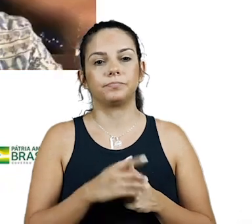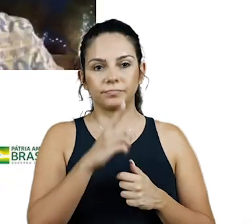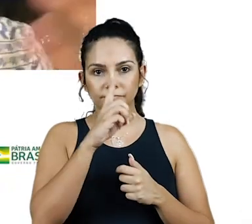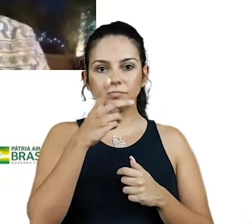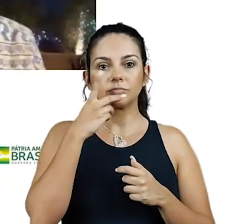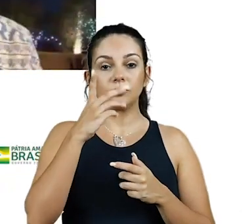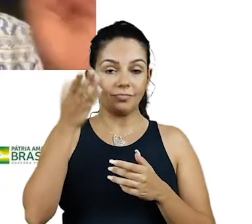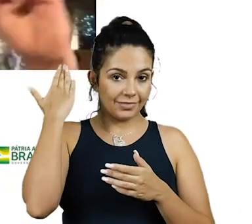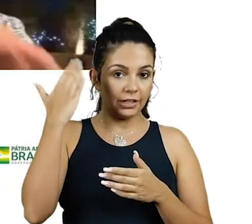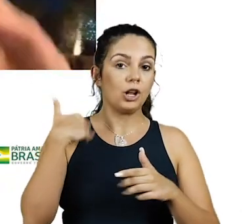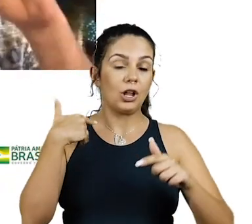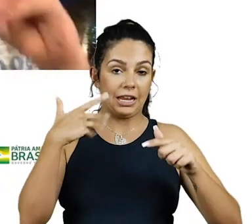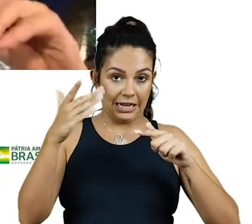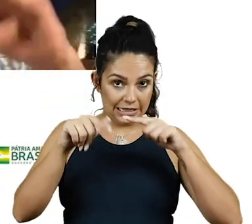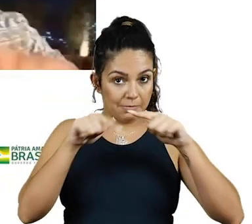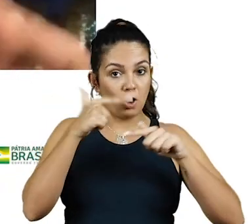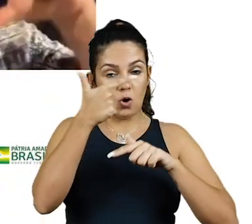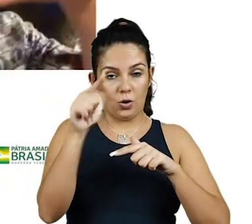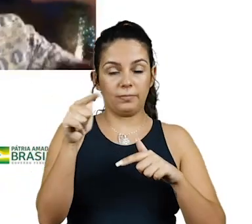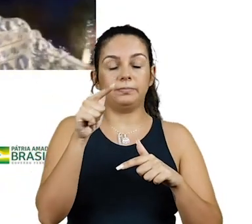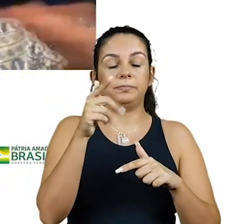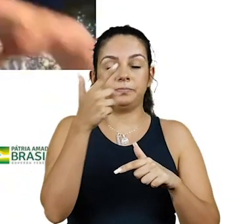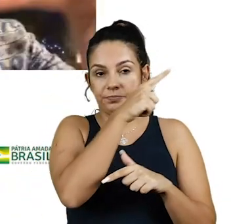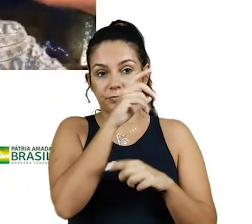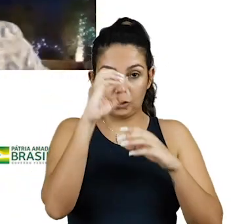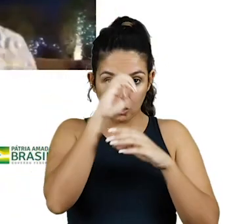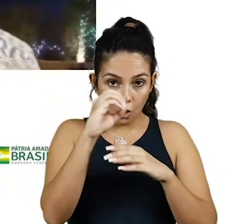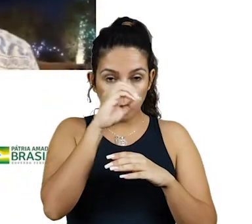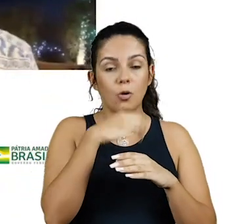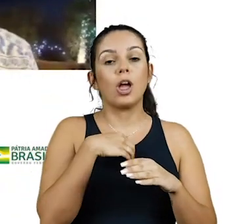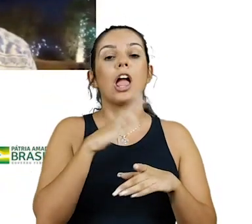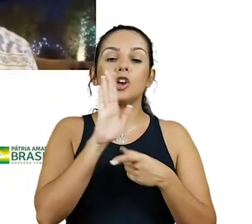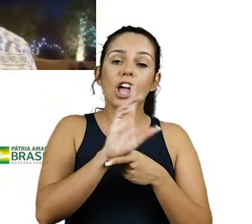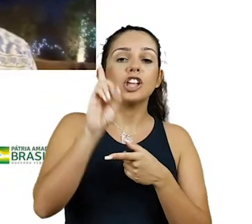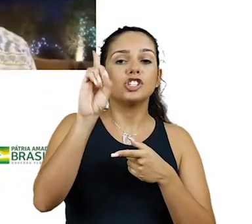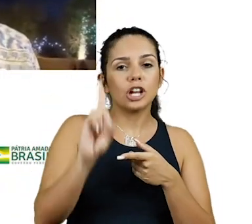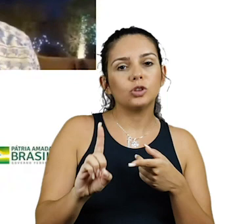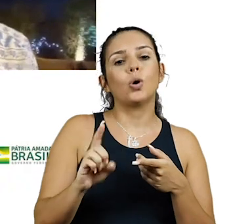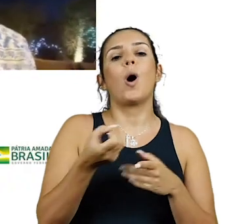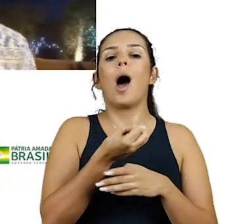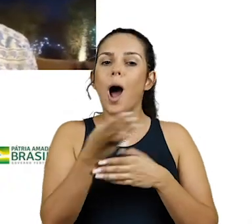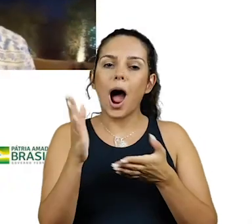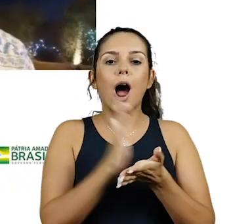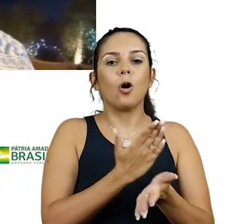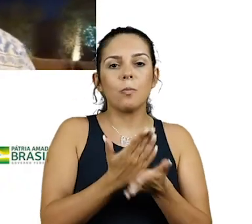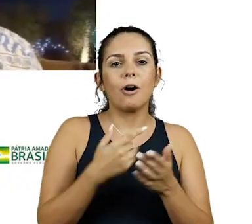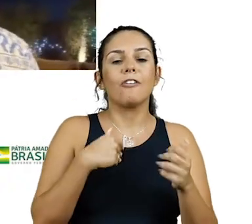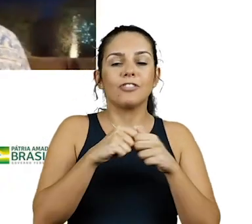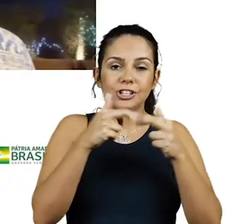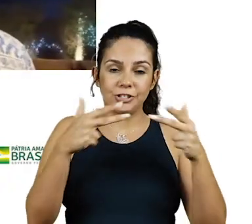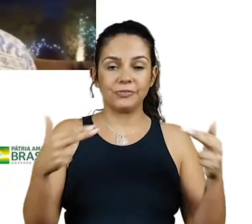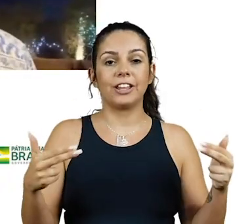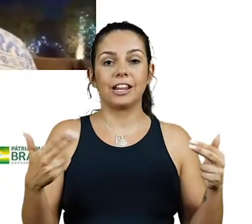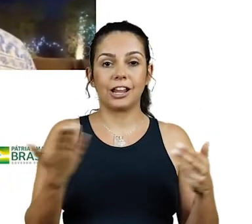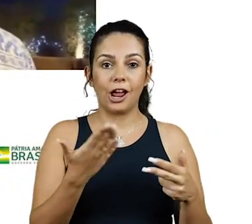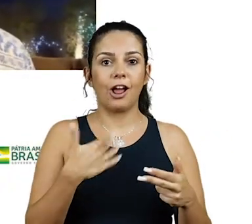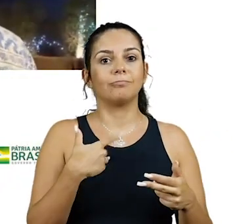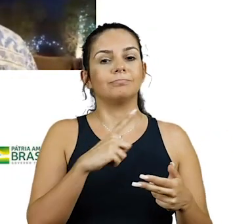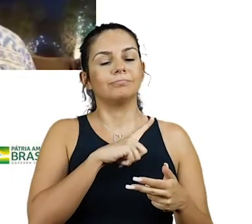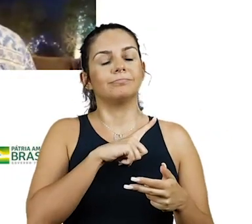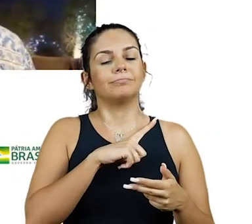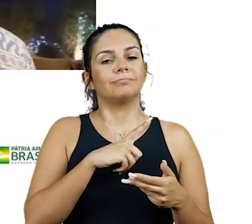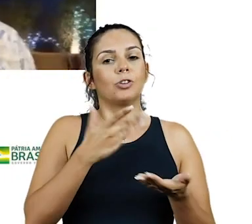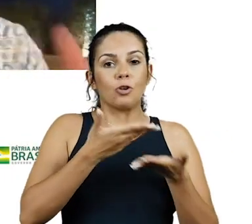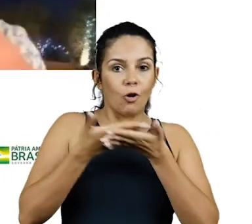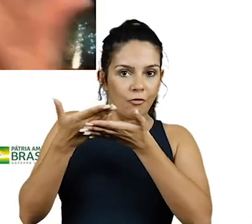diretor, adjunto, ajudava. Mas agora a função é realmente de criar, de bolar coisas, de fazer coisas diferentes. E eu me senti, de fato, muito